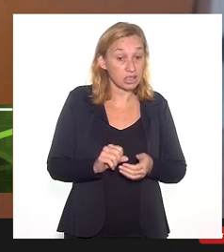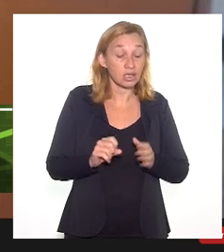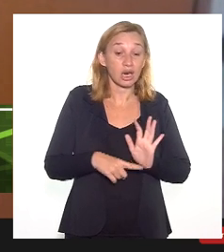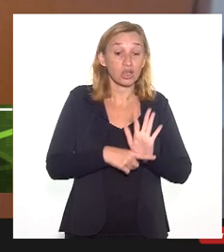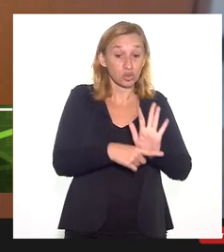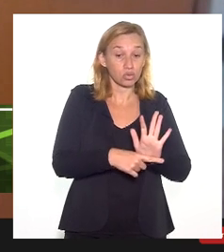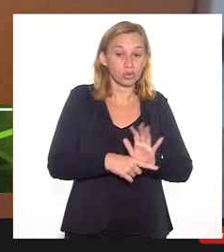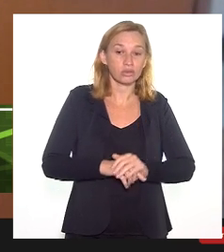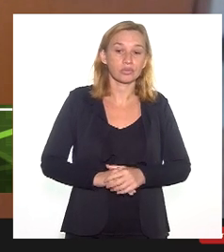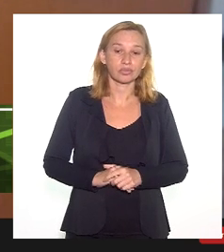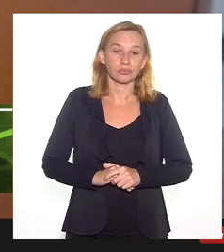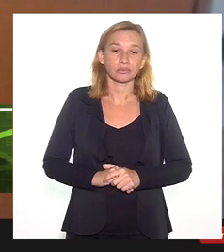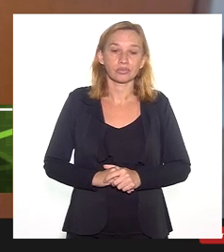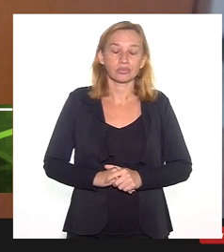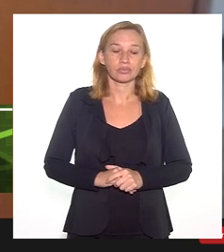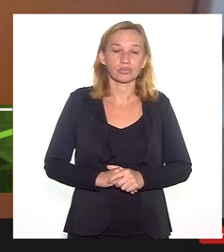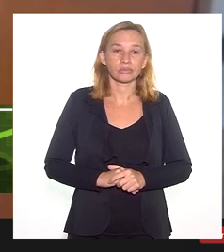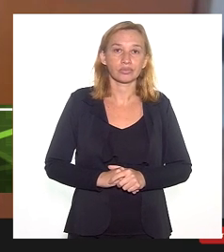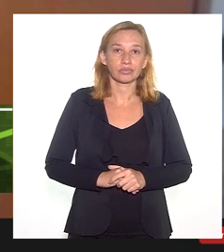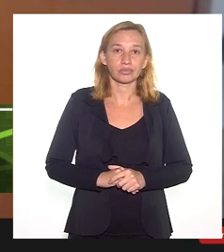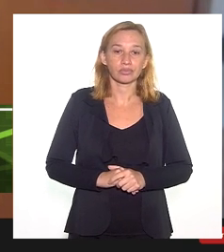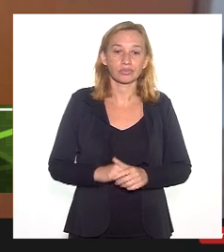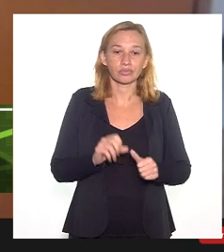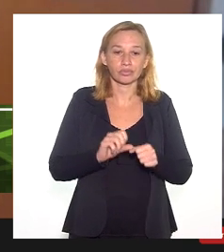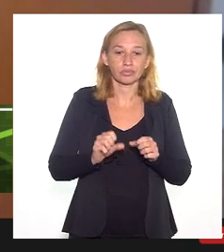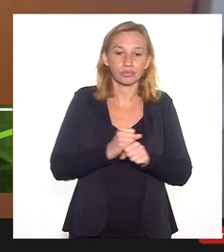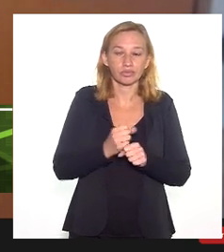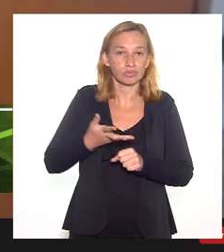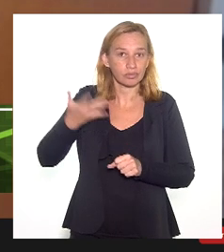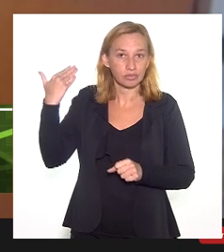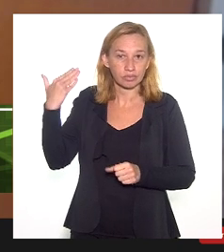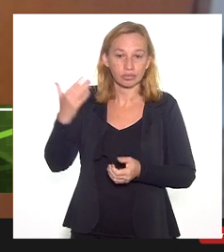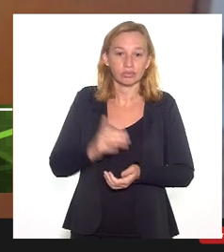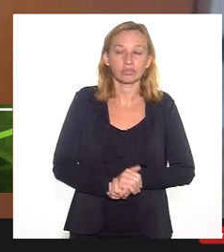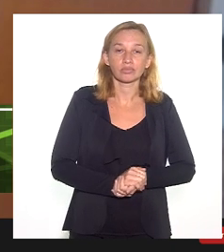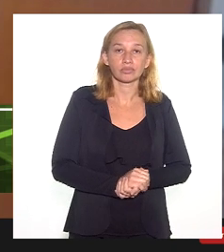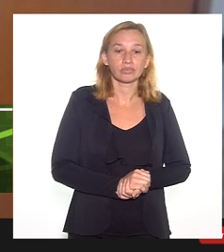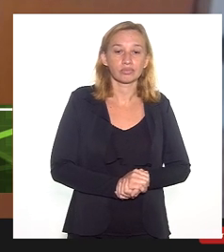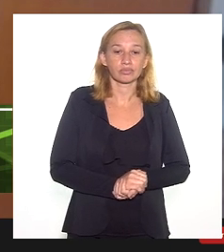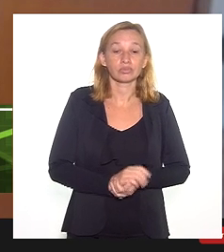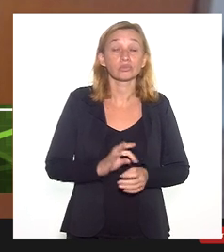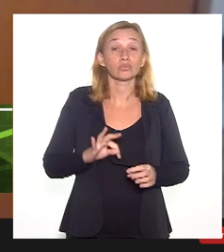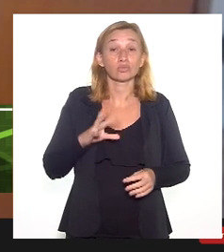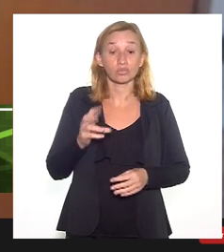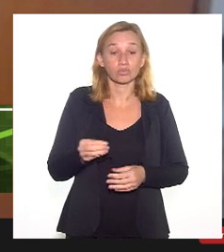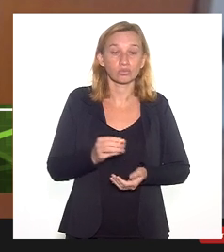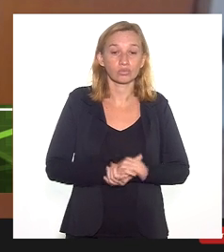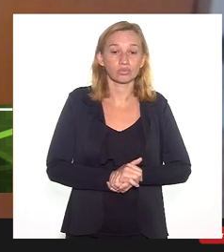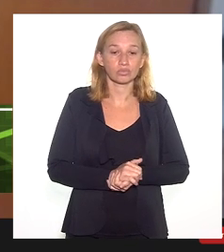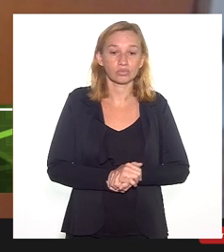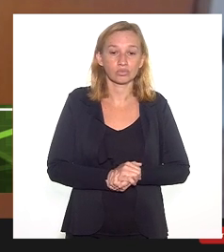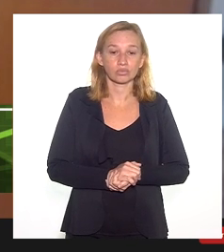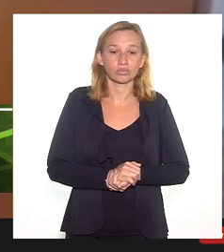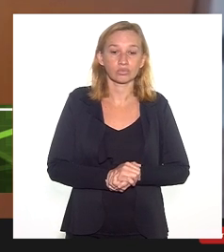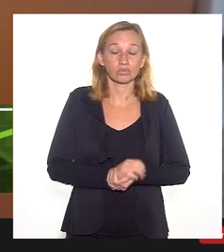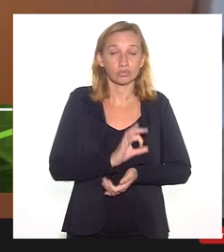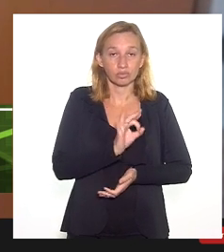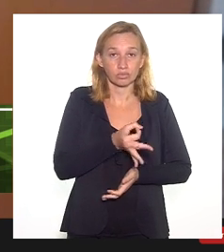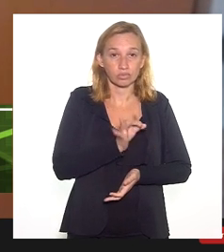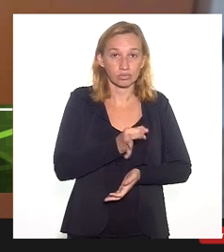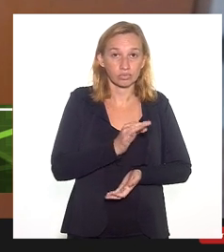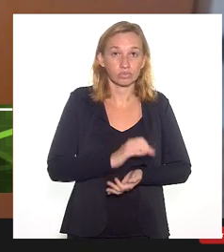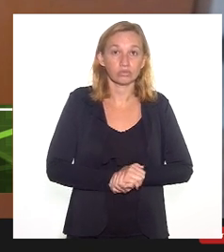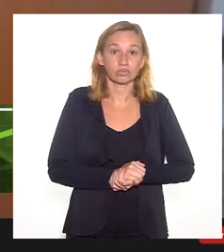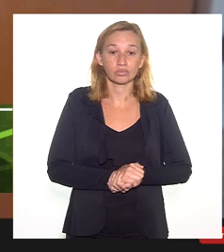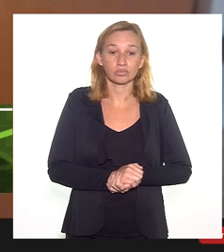auxílio, como foi feito no ano passado, e tudo isso evidentemente